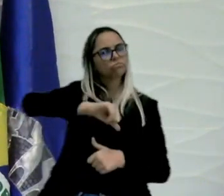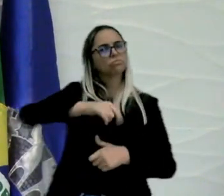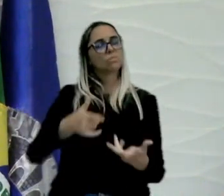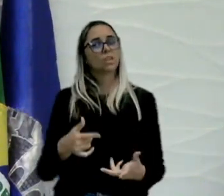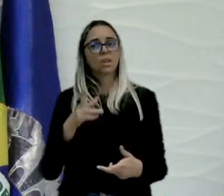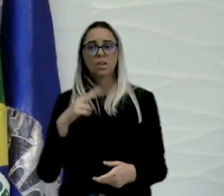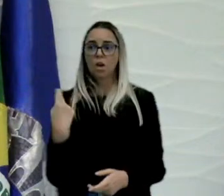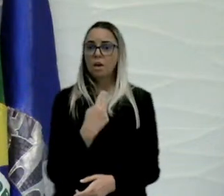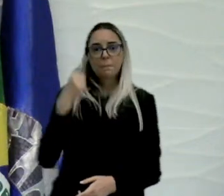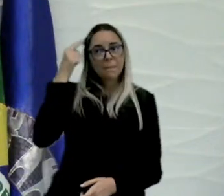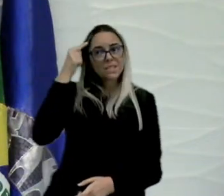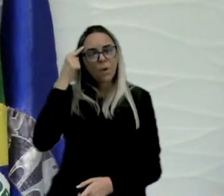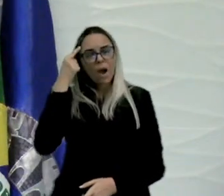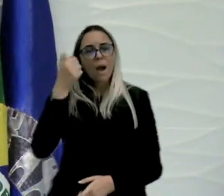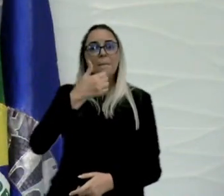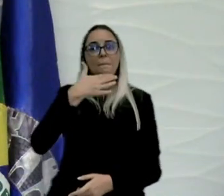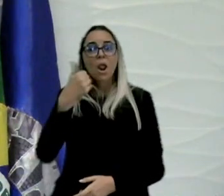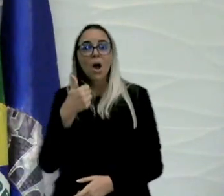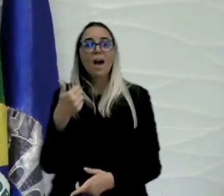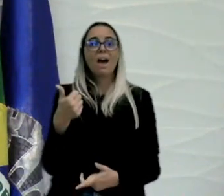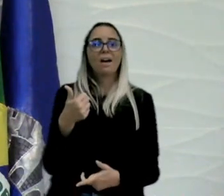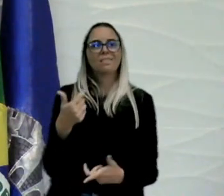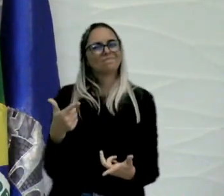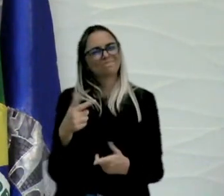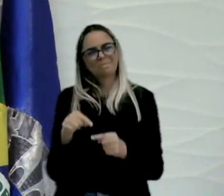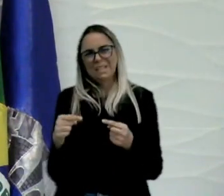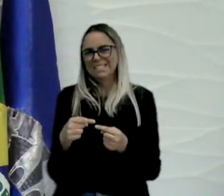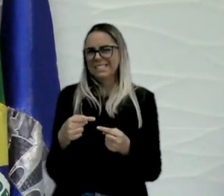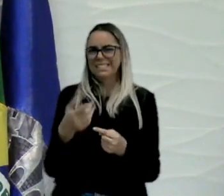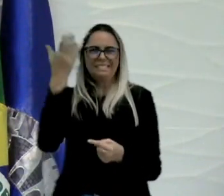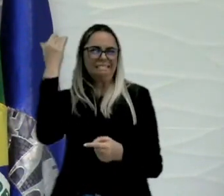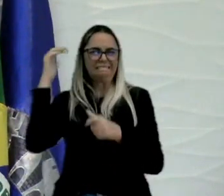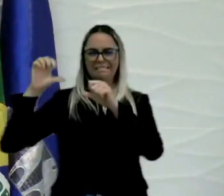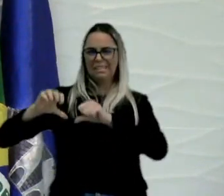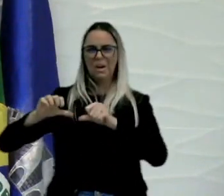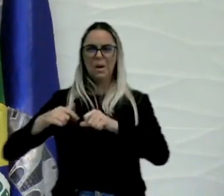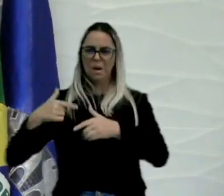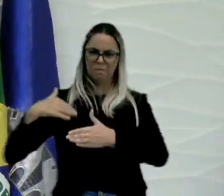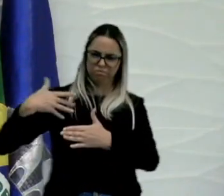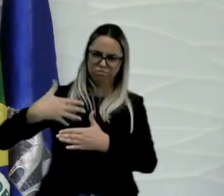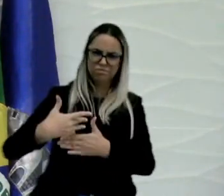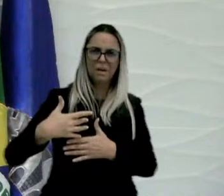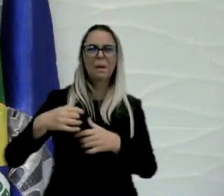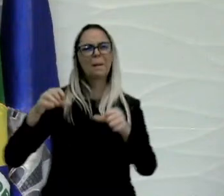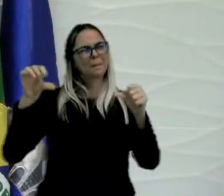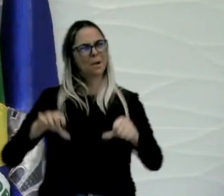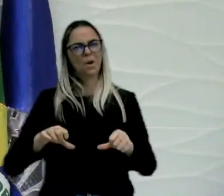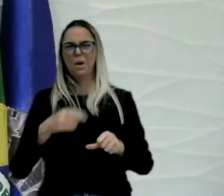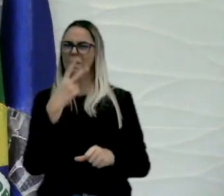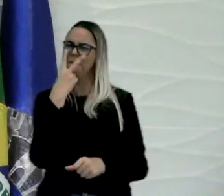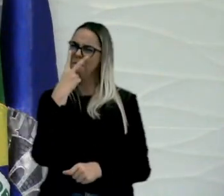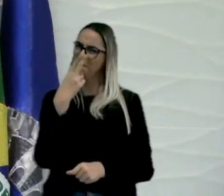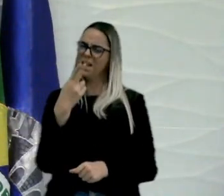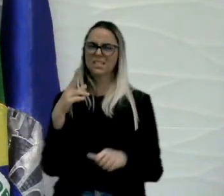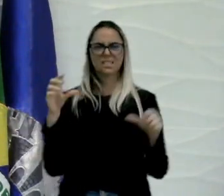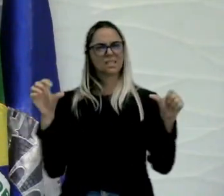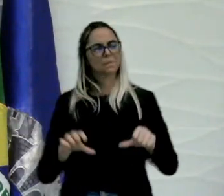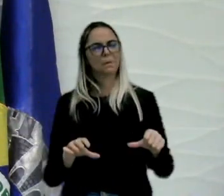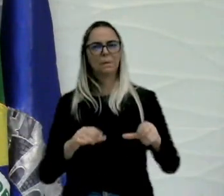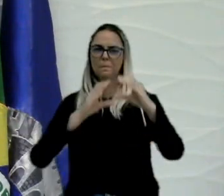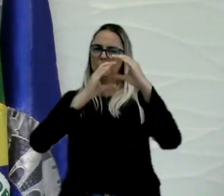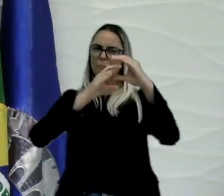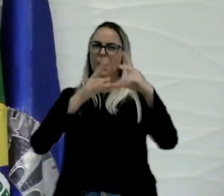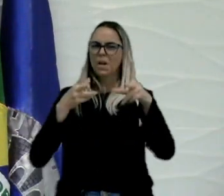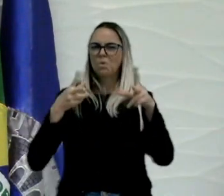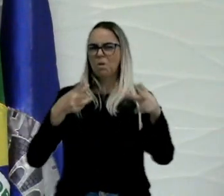poderia melhorar porque pior do que estava não podia ficar mas por incrível que pareça a Compesa continua no